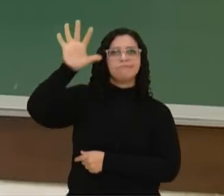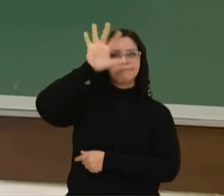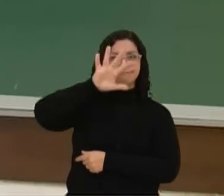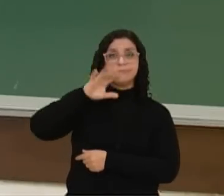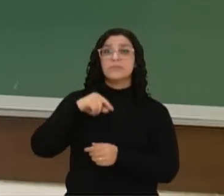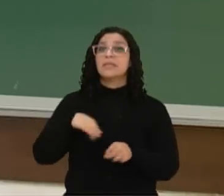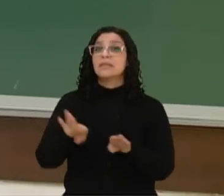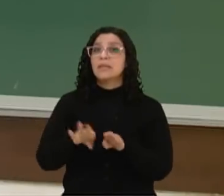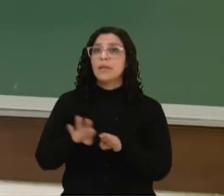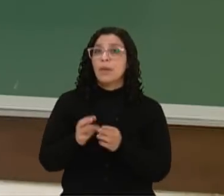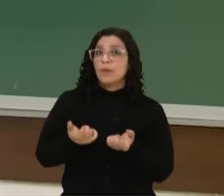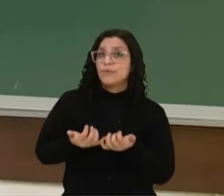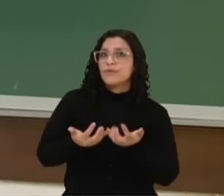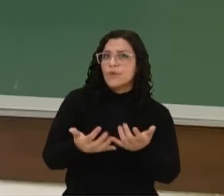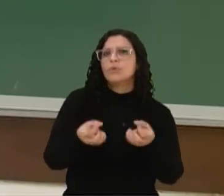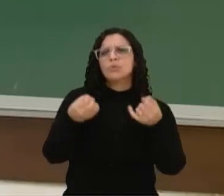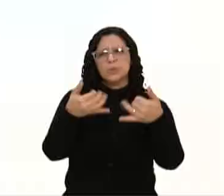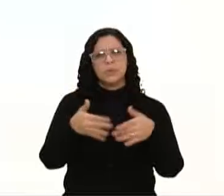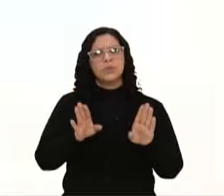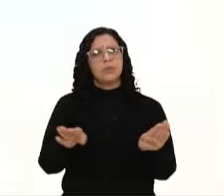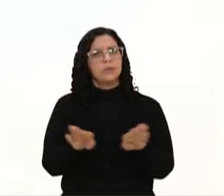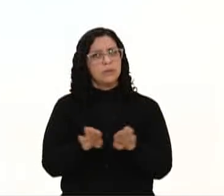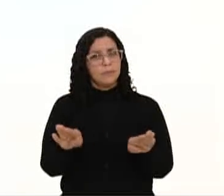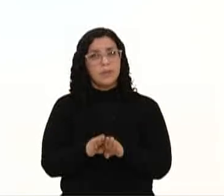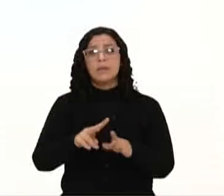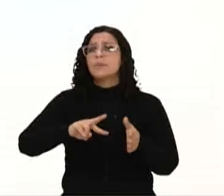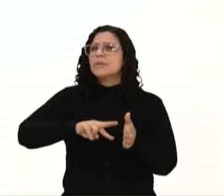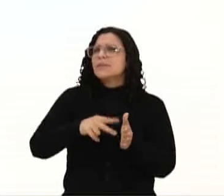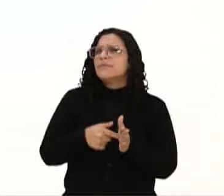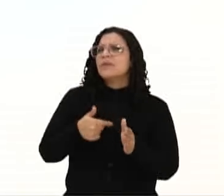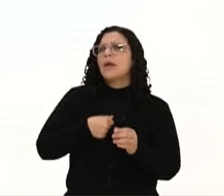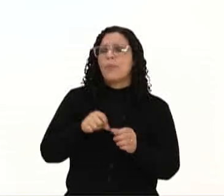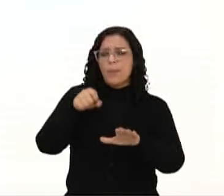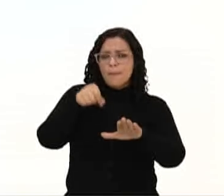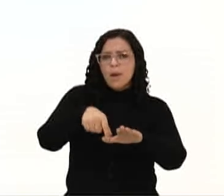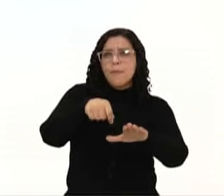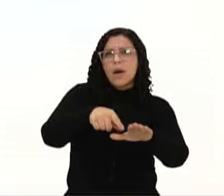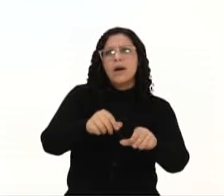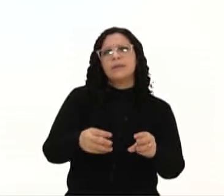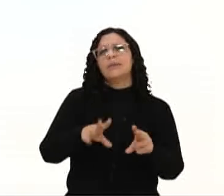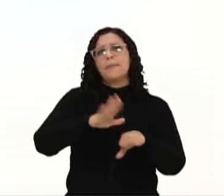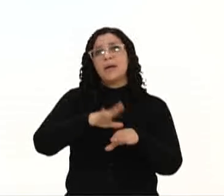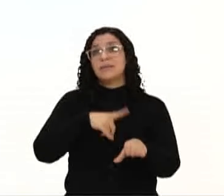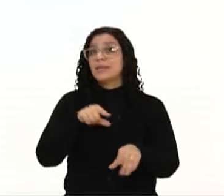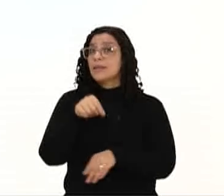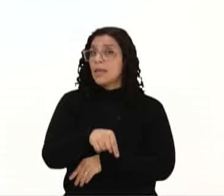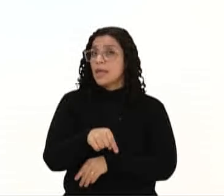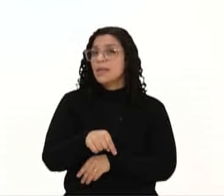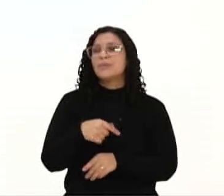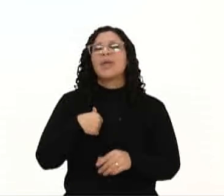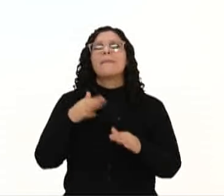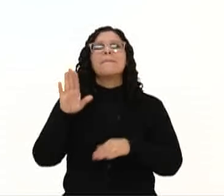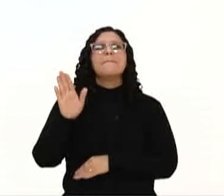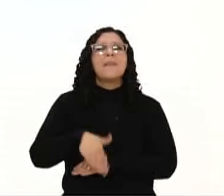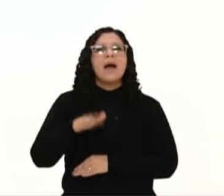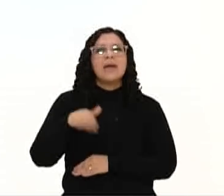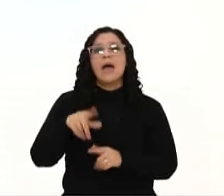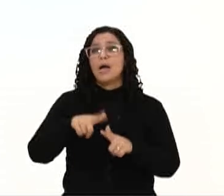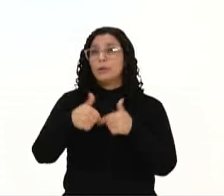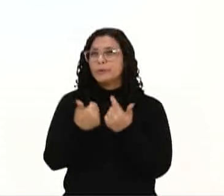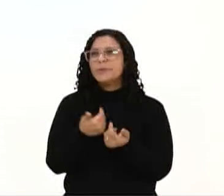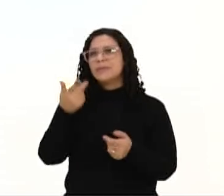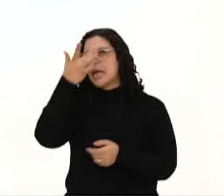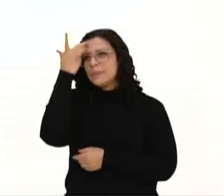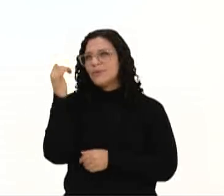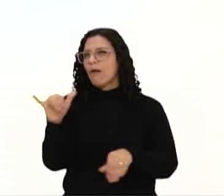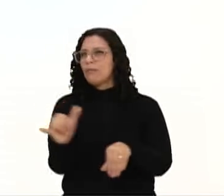As queimadas ali, como a gente já falou, né, para ampliar a agricultura é considerada de baixo custo e por isso ela é